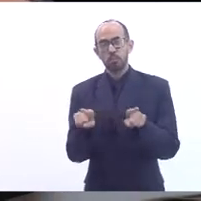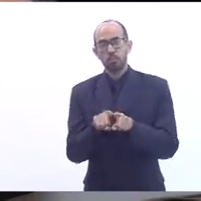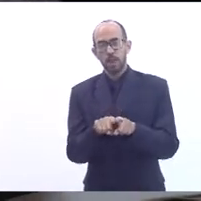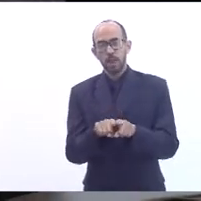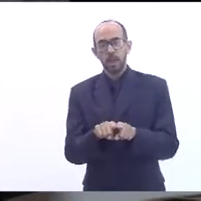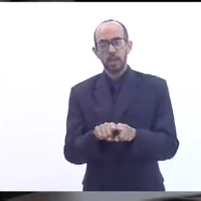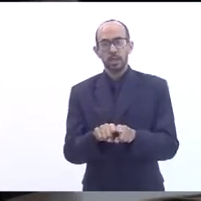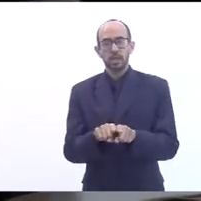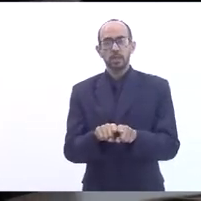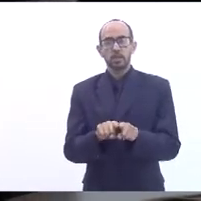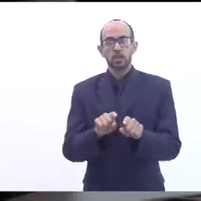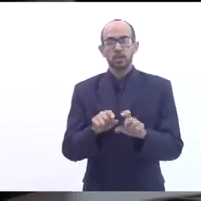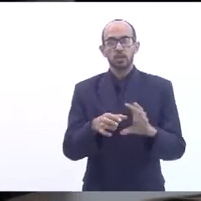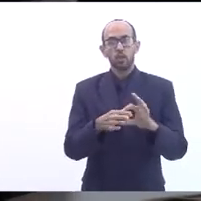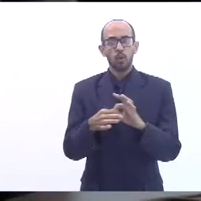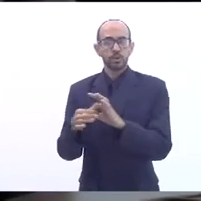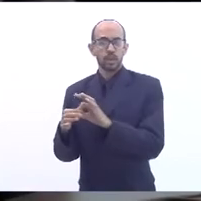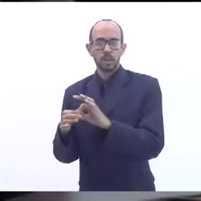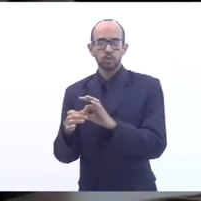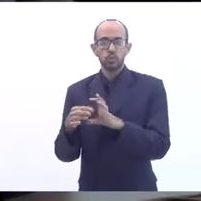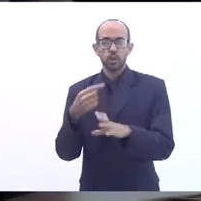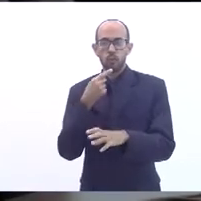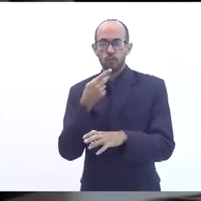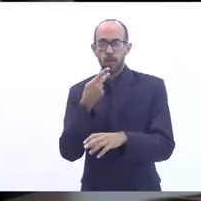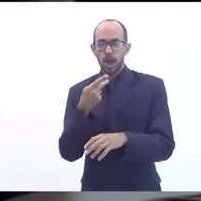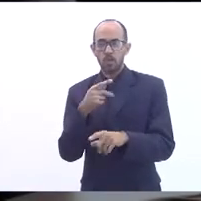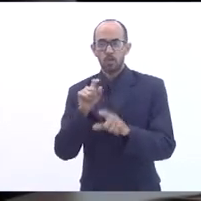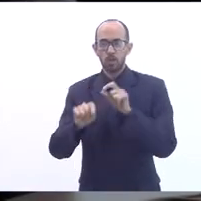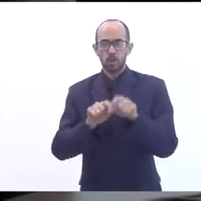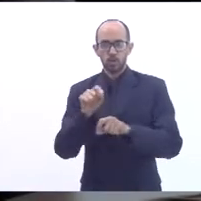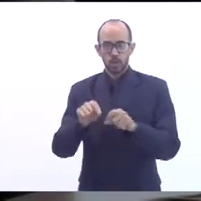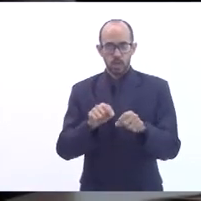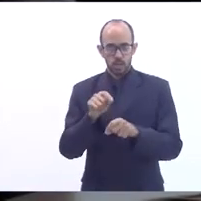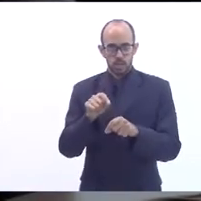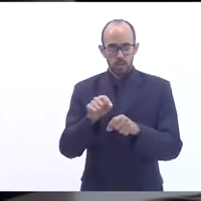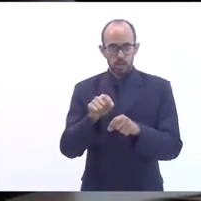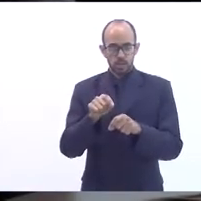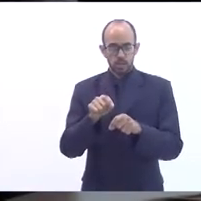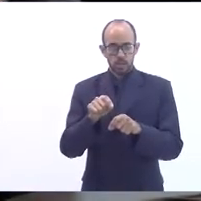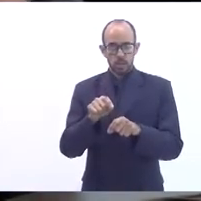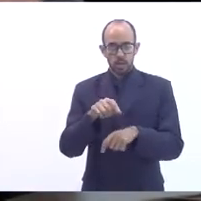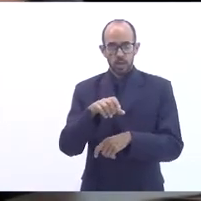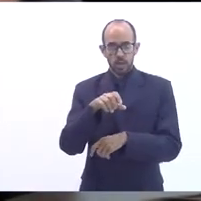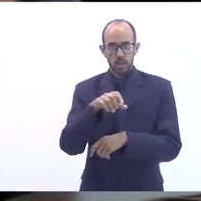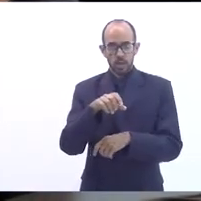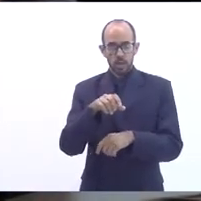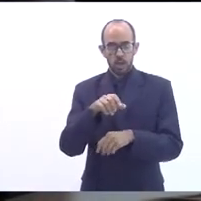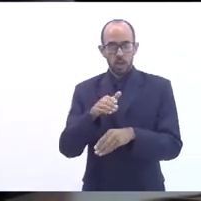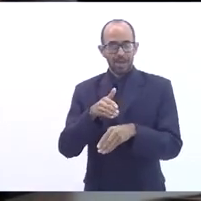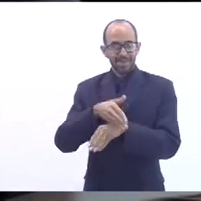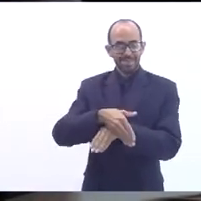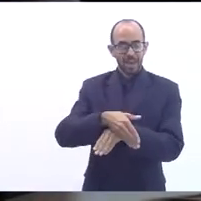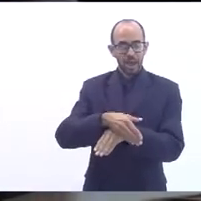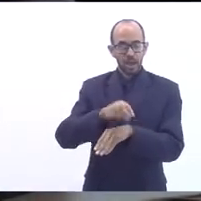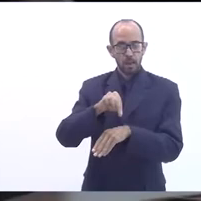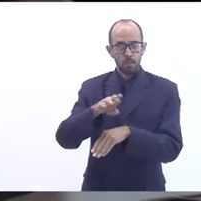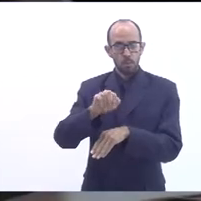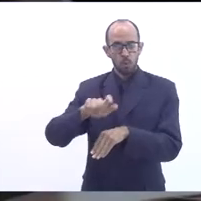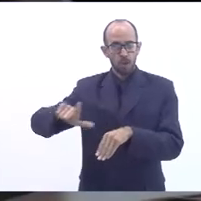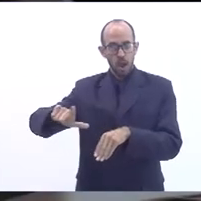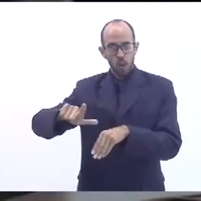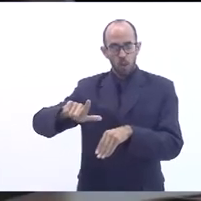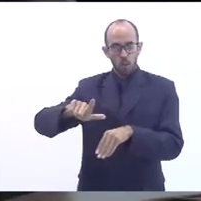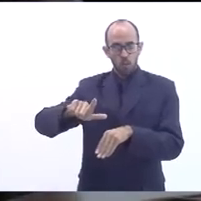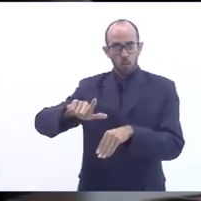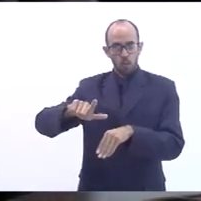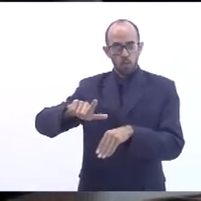do que eu coloco ponte cruzada moral e na espiritualidade e da